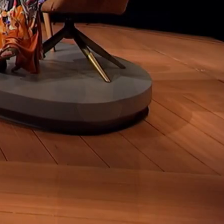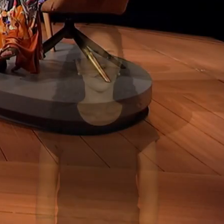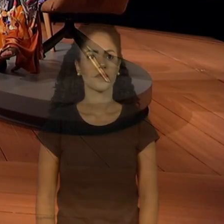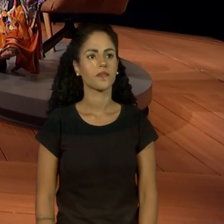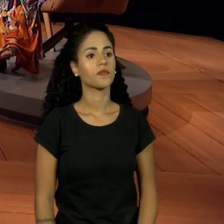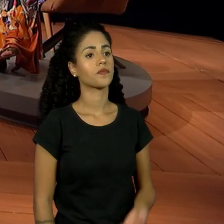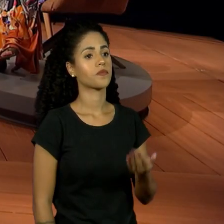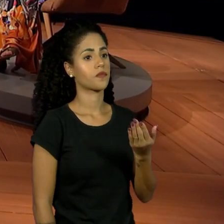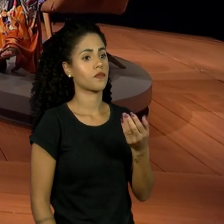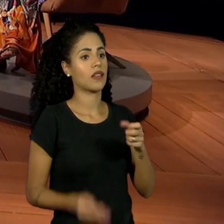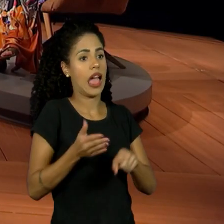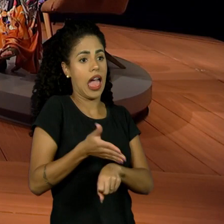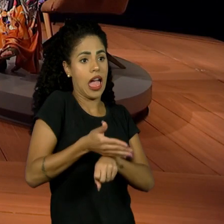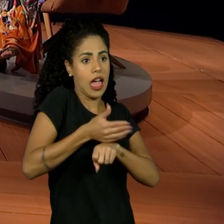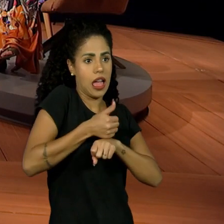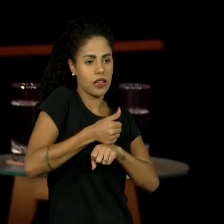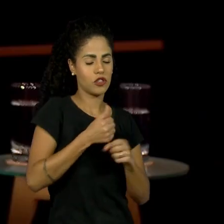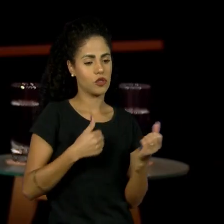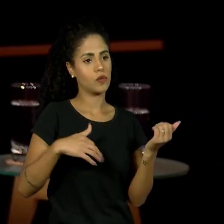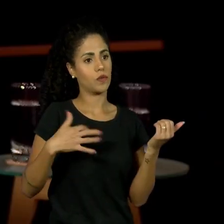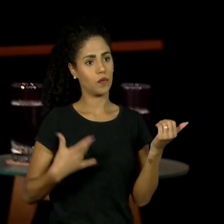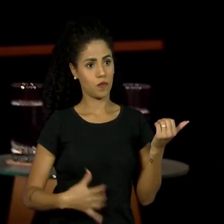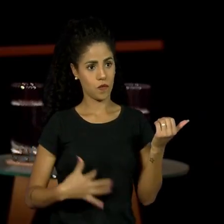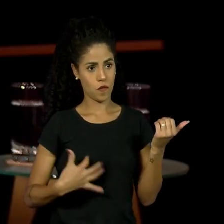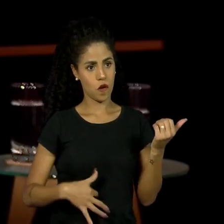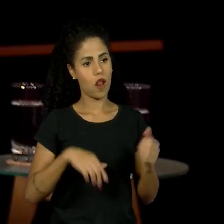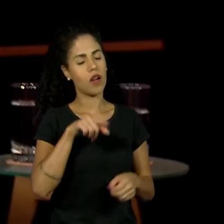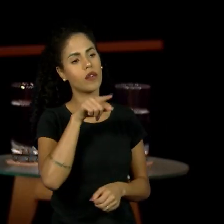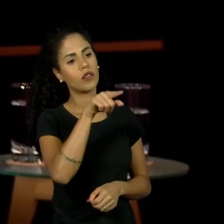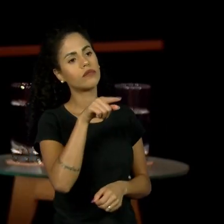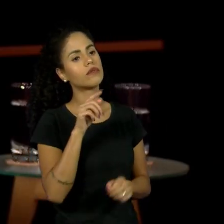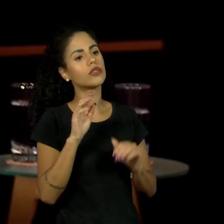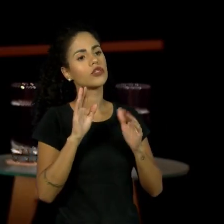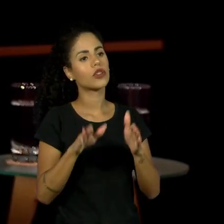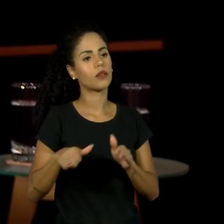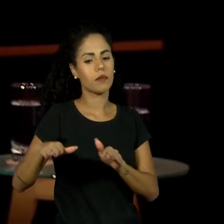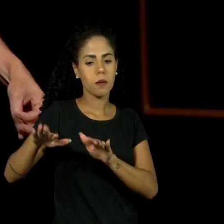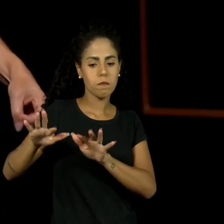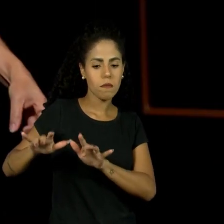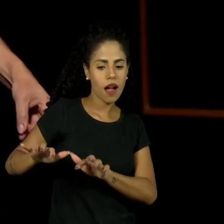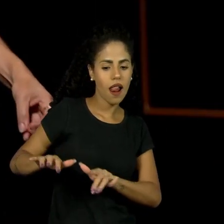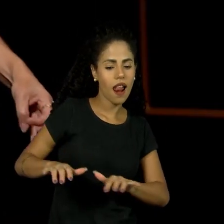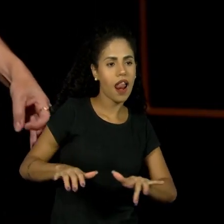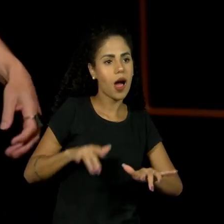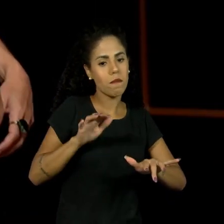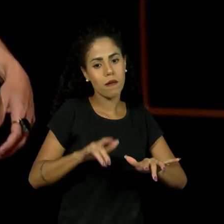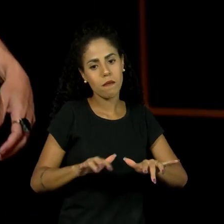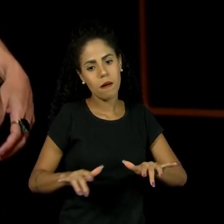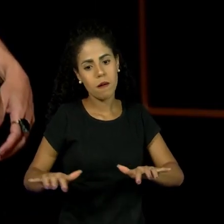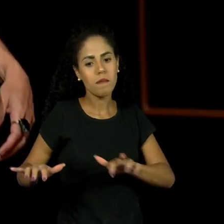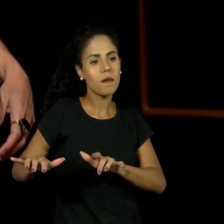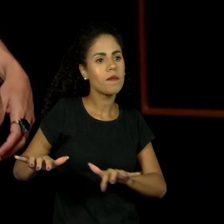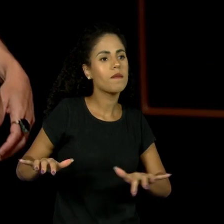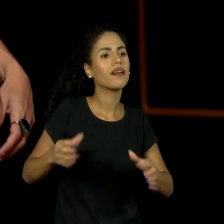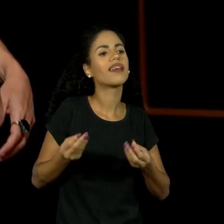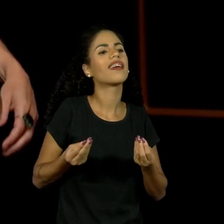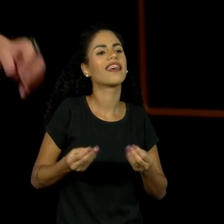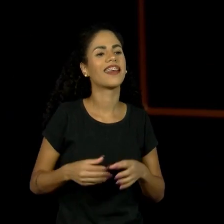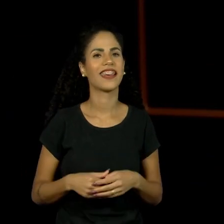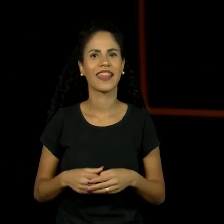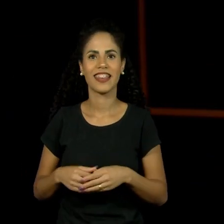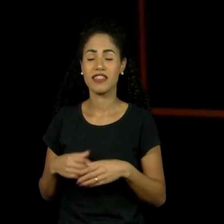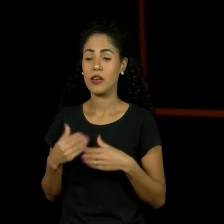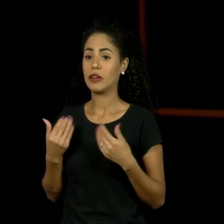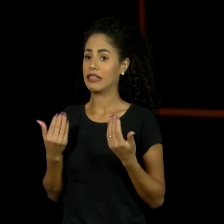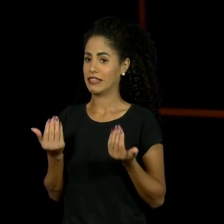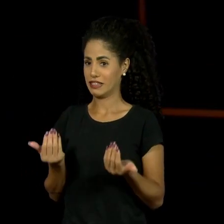Agora, antes do violão, você teve uma breve passagem, eu acho, pelo piano. Então, eu acho que